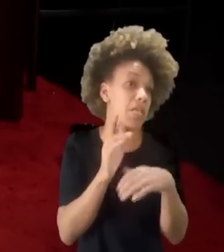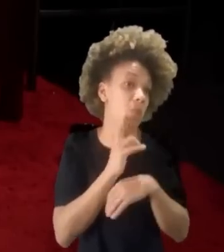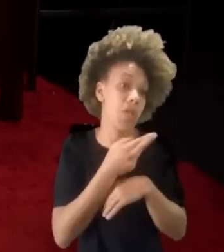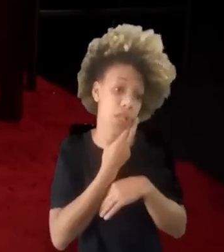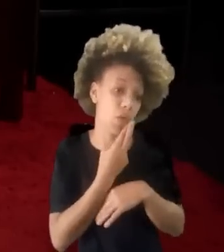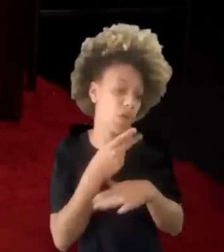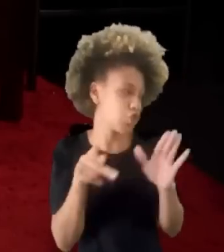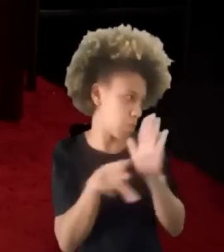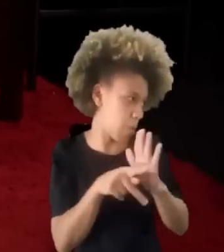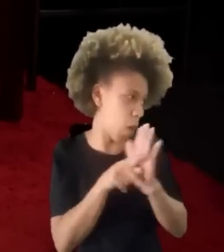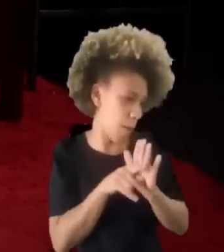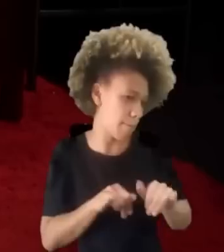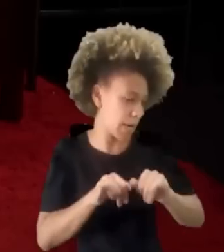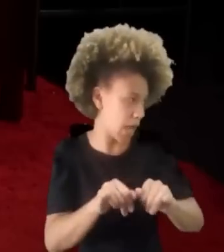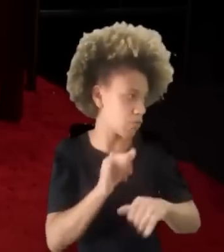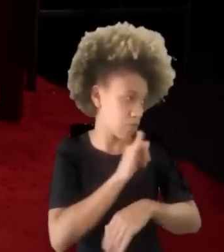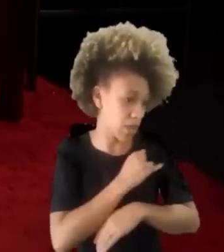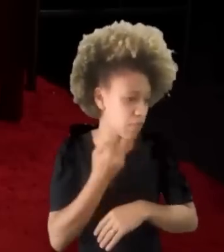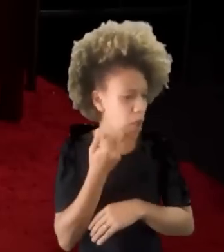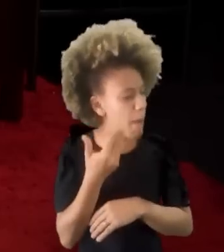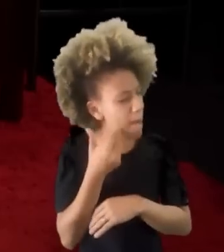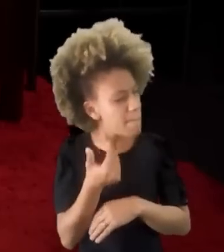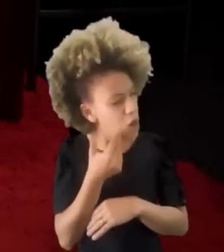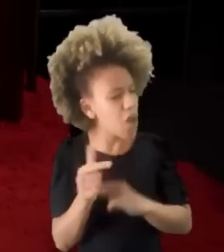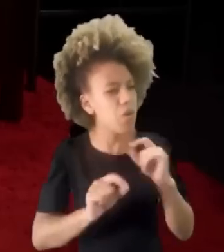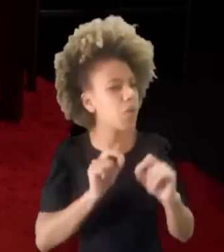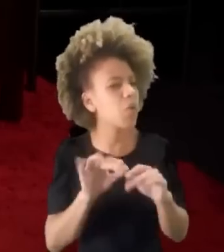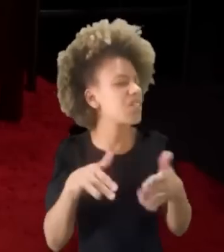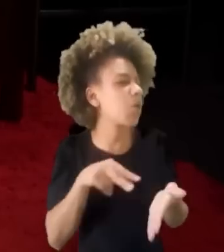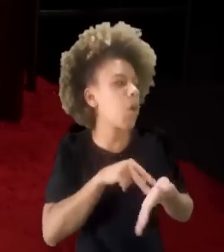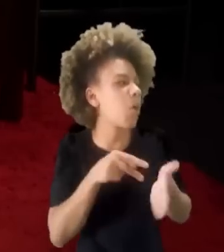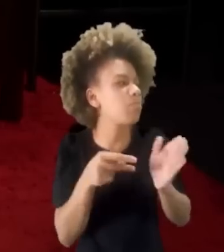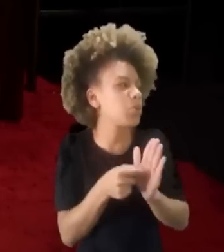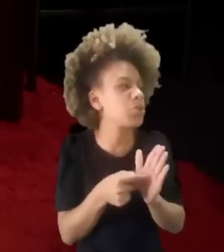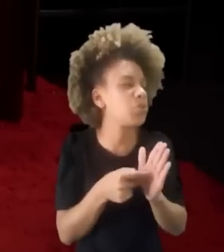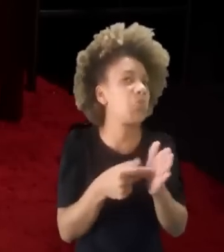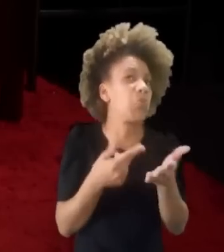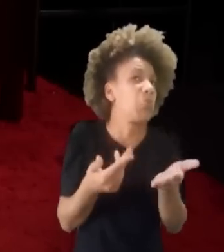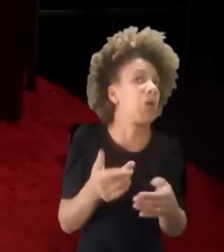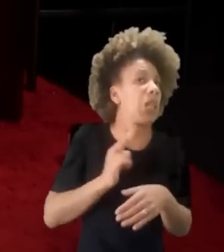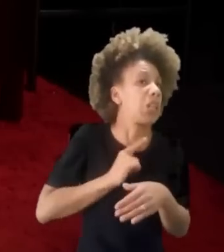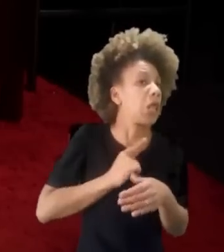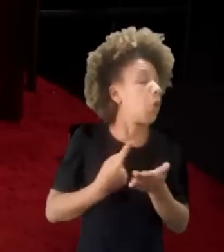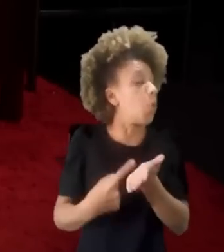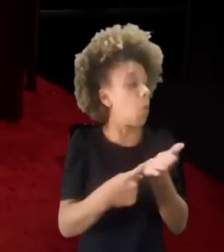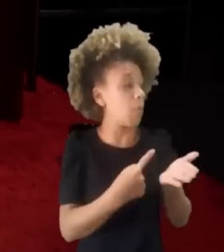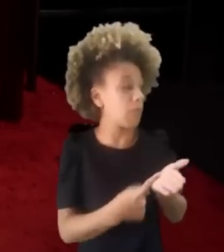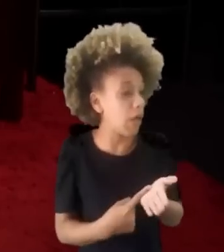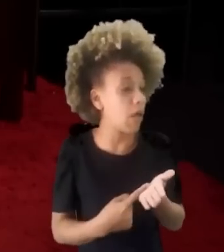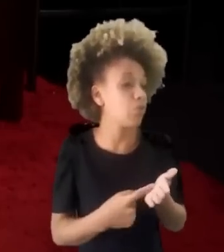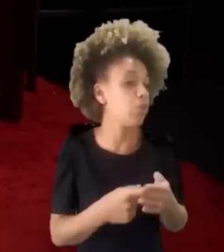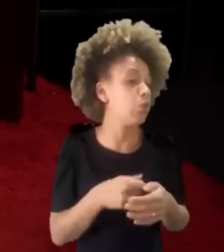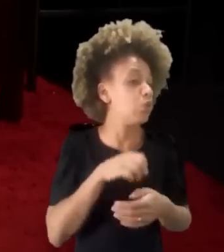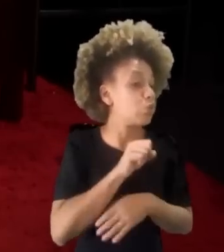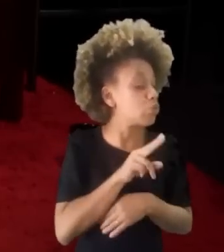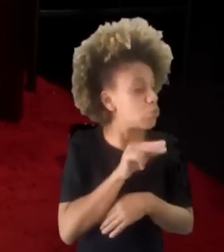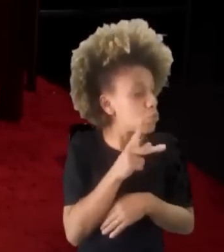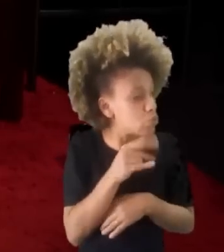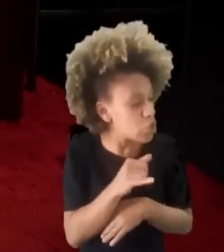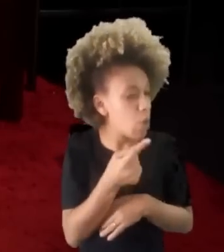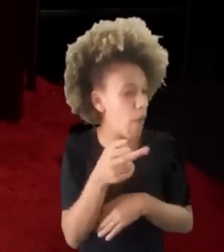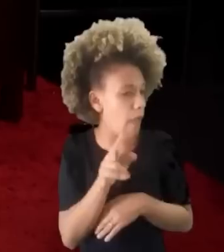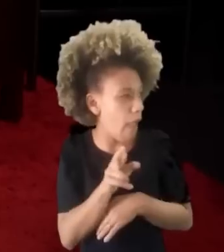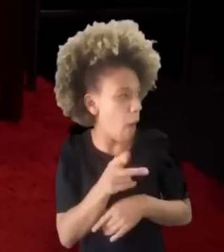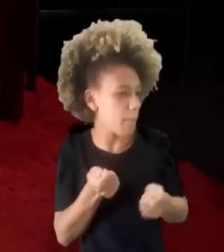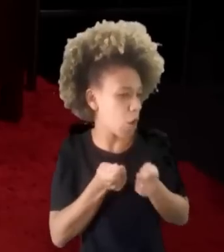da iFood né É isso aí melhora alguma coisa qual que é o sentido disso tá é um esquema como tu falou do chão real pra dominar